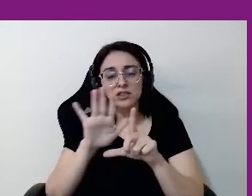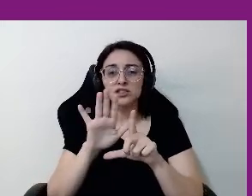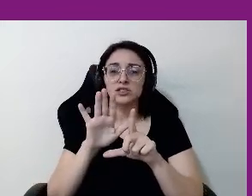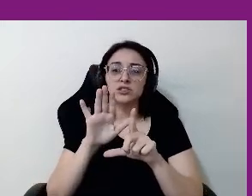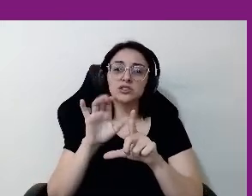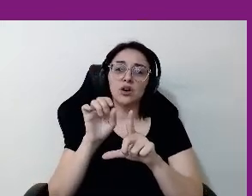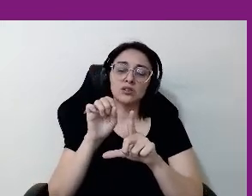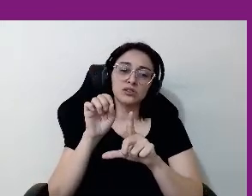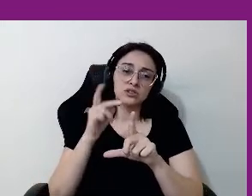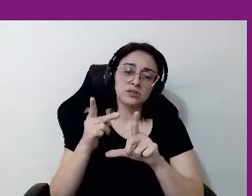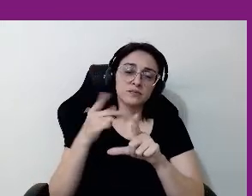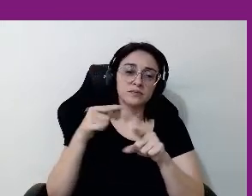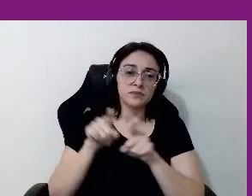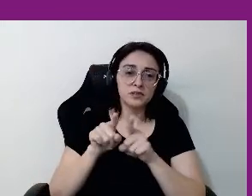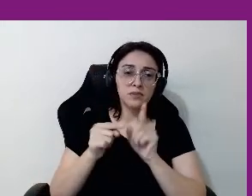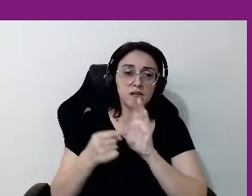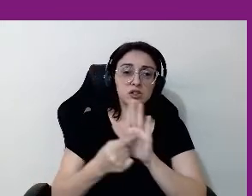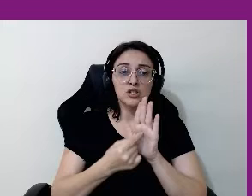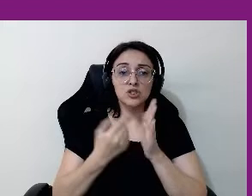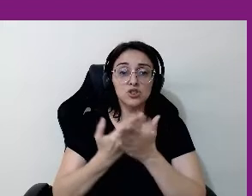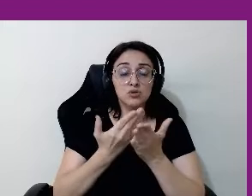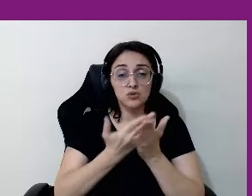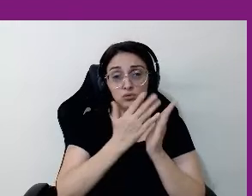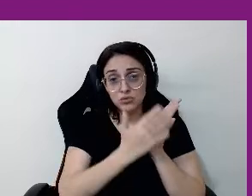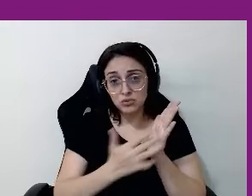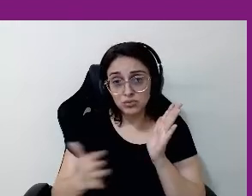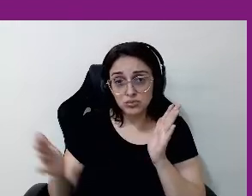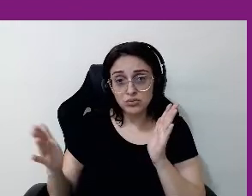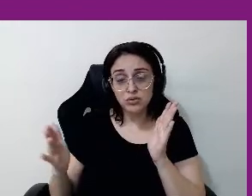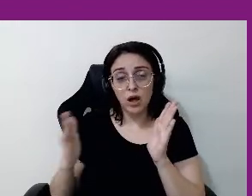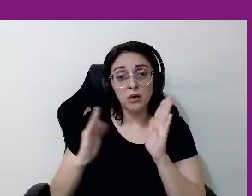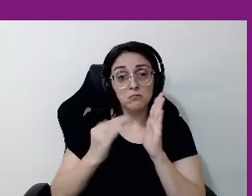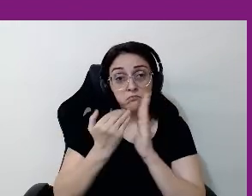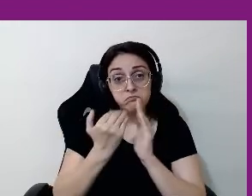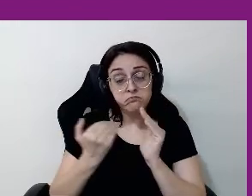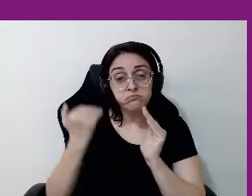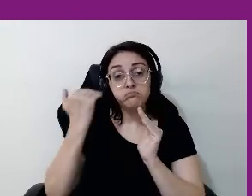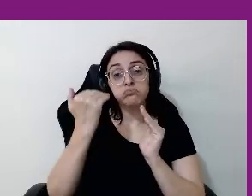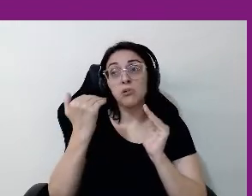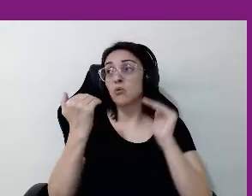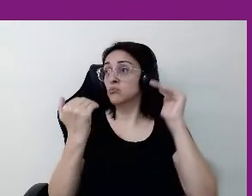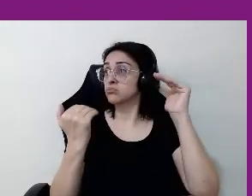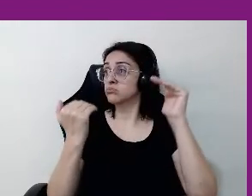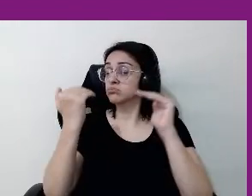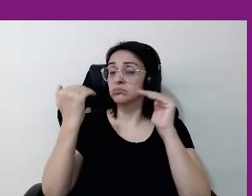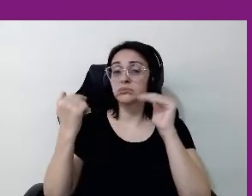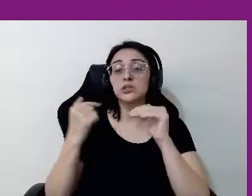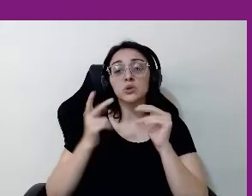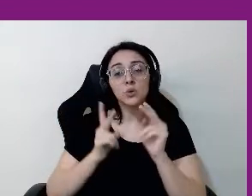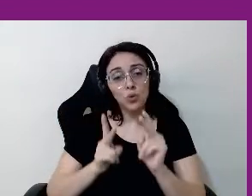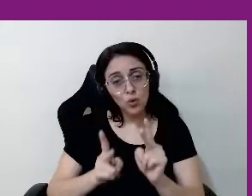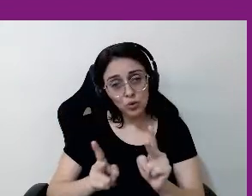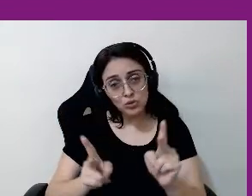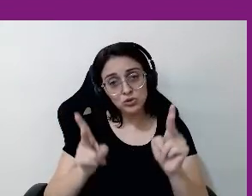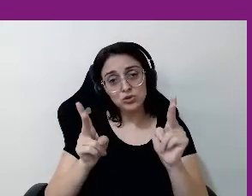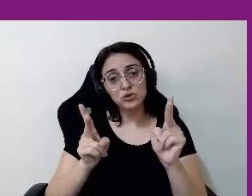até agora não se mostrou no estudo randomizado a superioridade de um ou de outro, e a gente